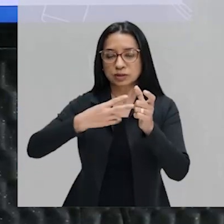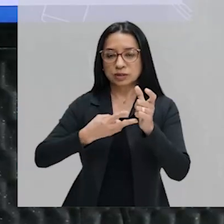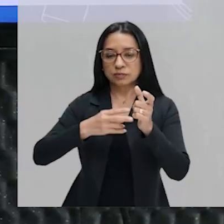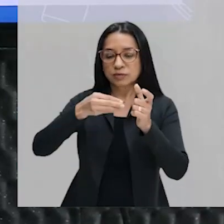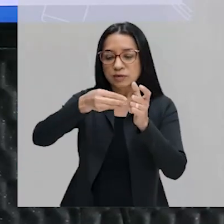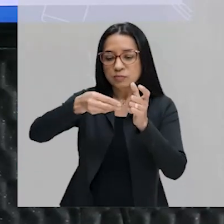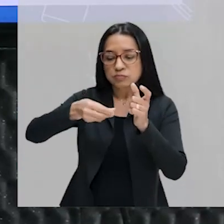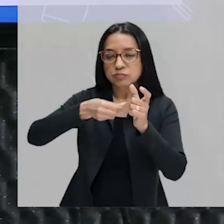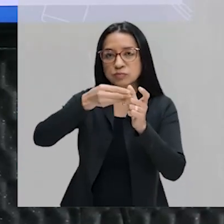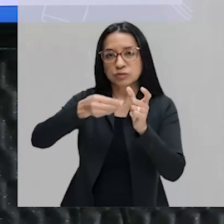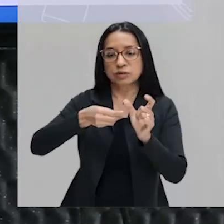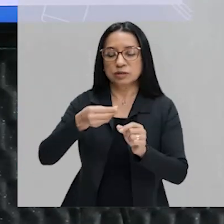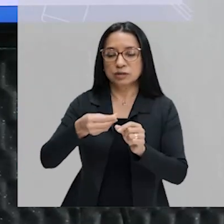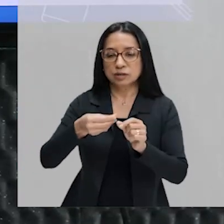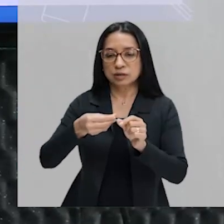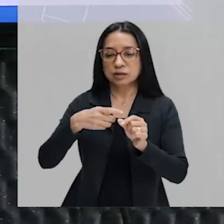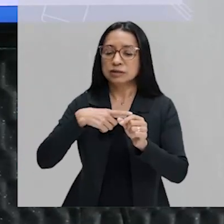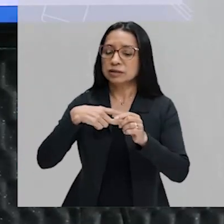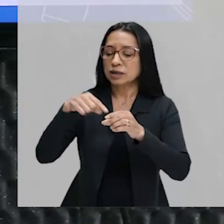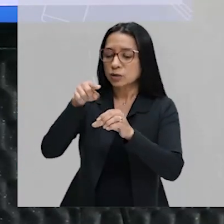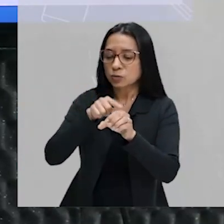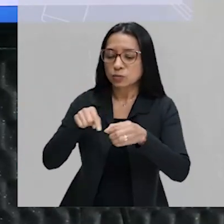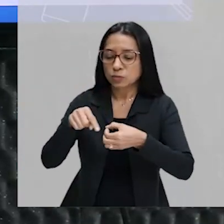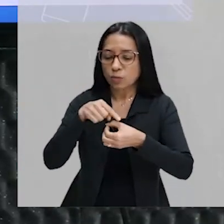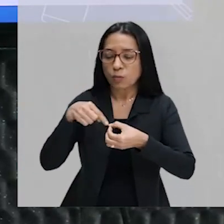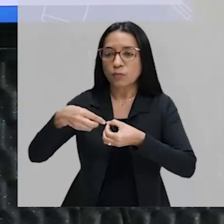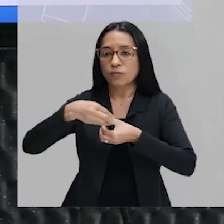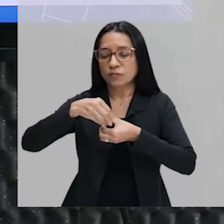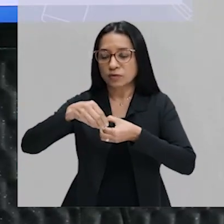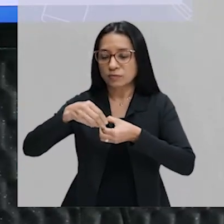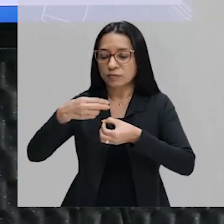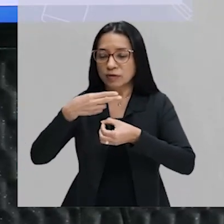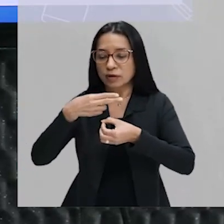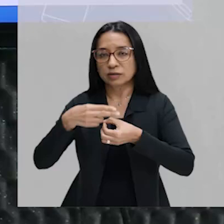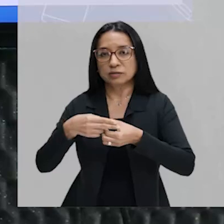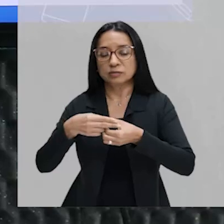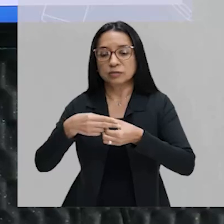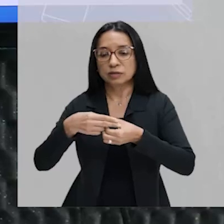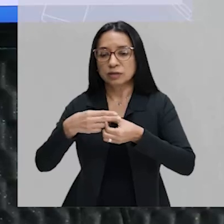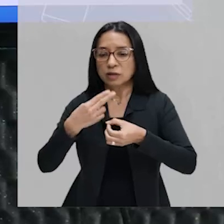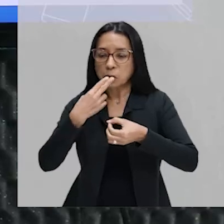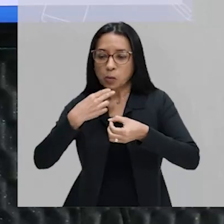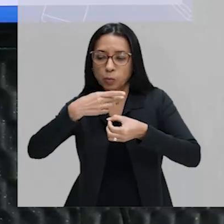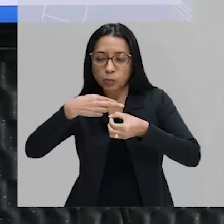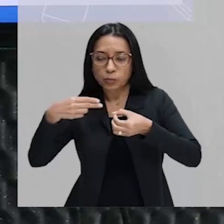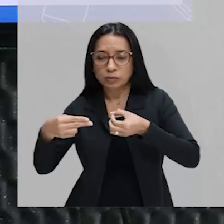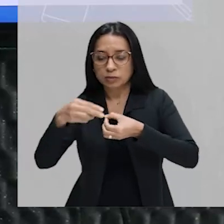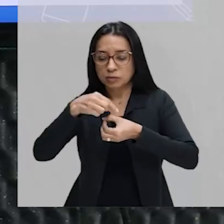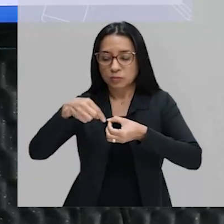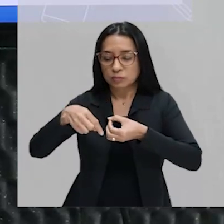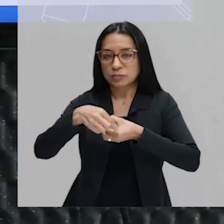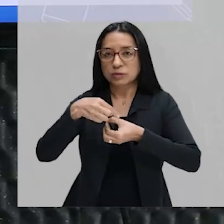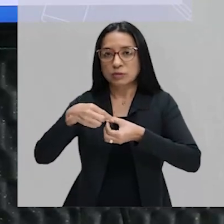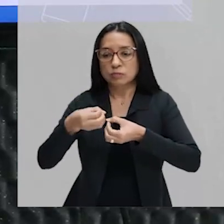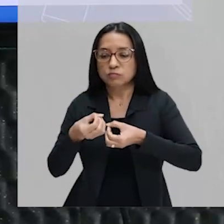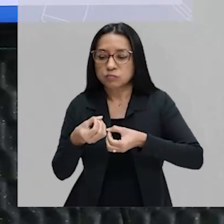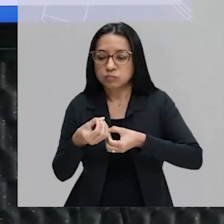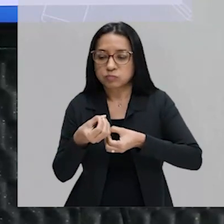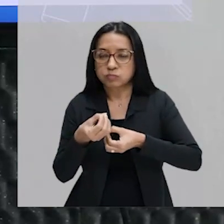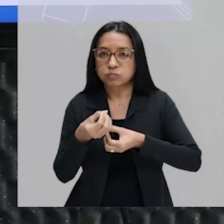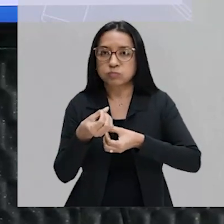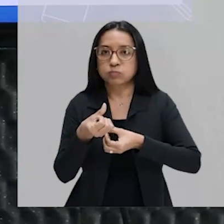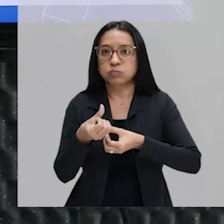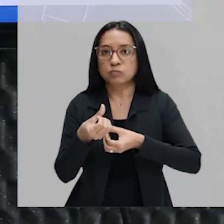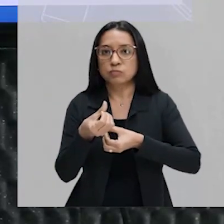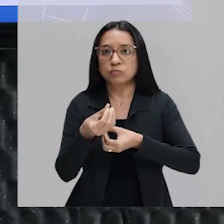ovo que vai que vai nutrir o embrião durante o seu processo de desenvolvimento.